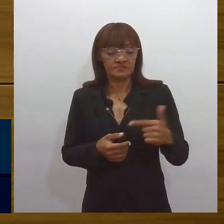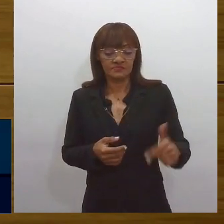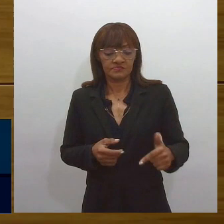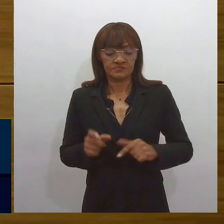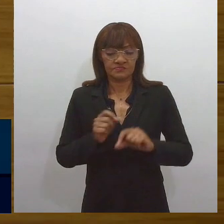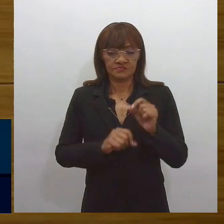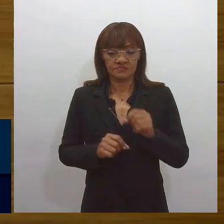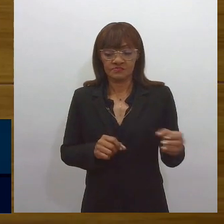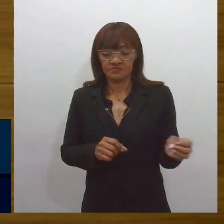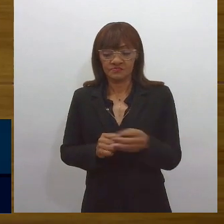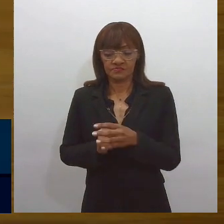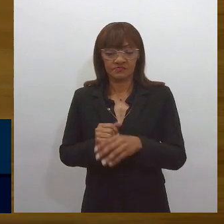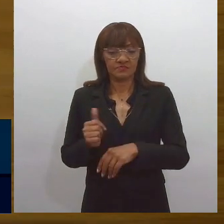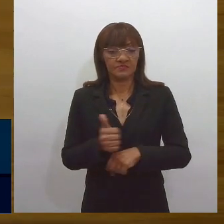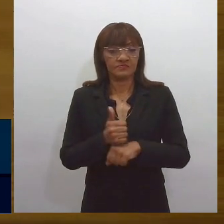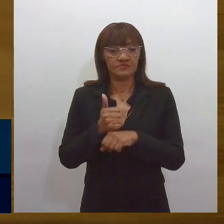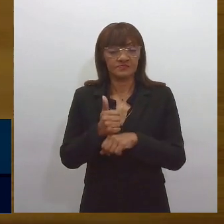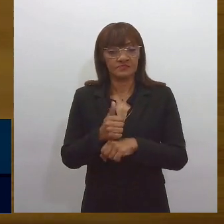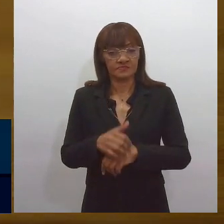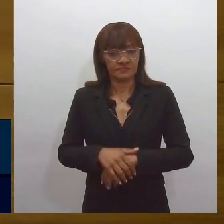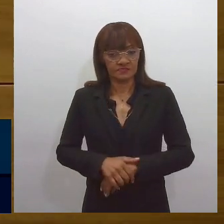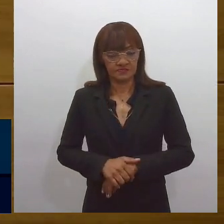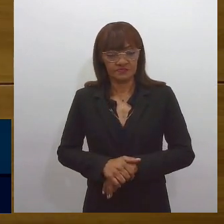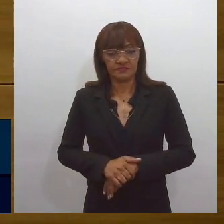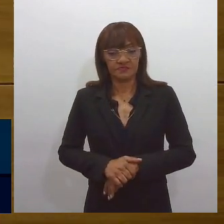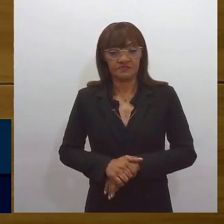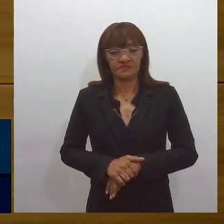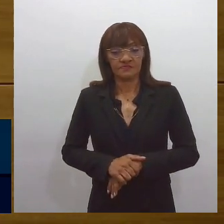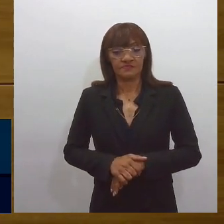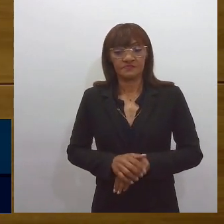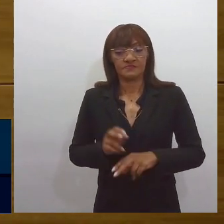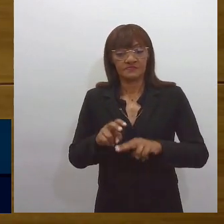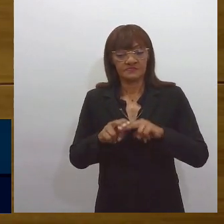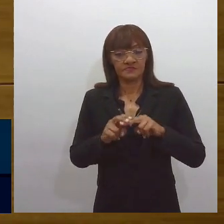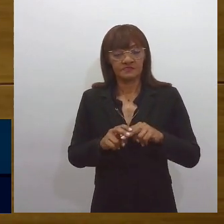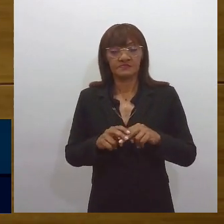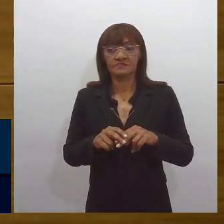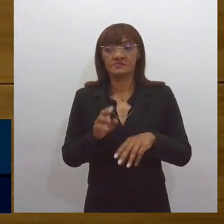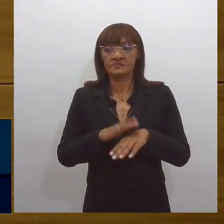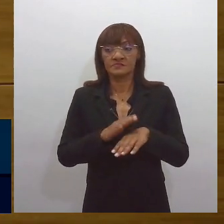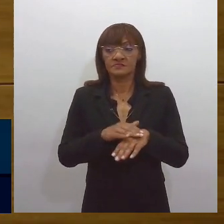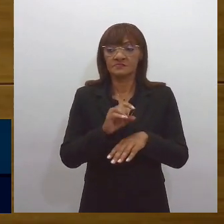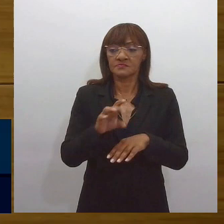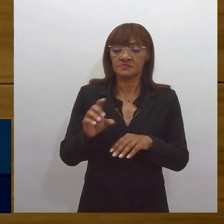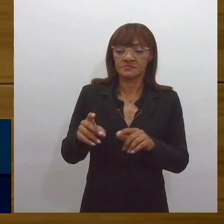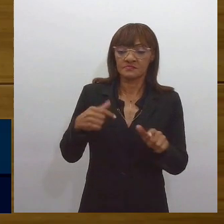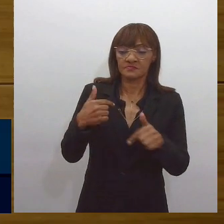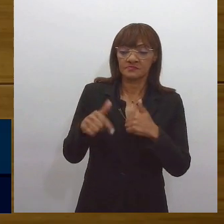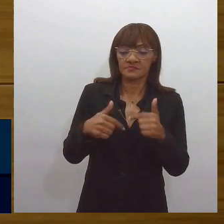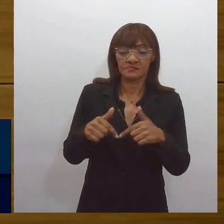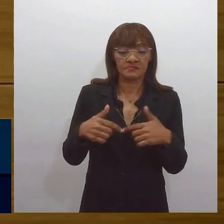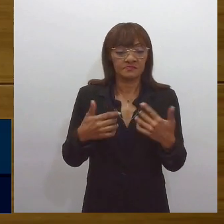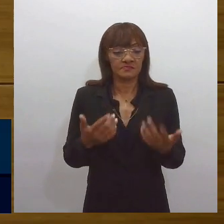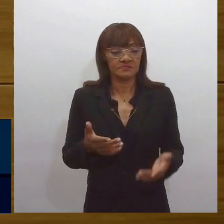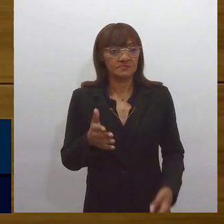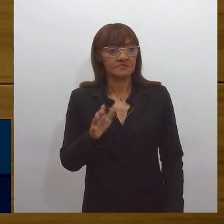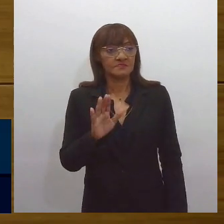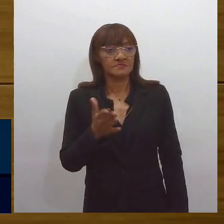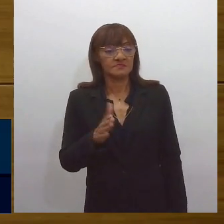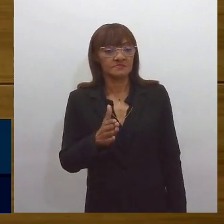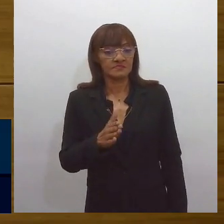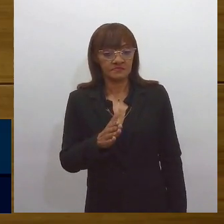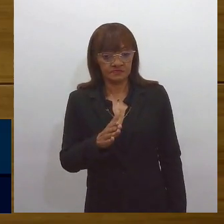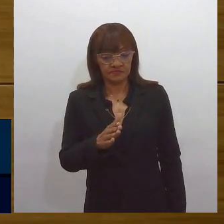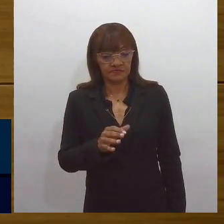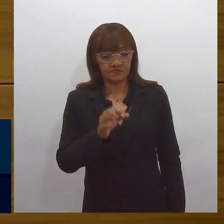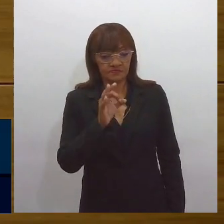e os antigos profissionais foram trabalhando cumpriam aquela demanda mais ou menos eh adequadamente e quando começou em